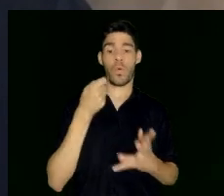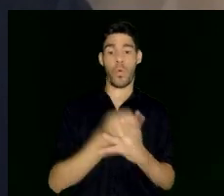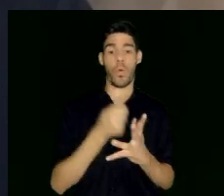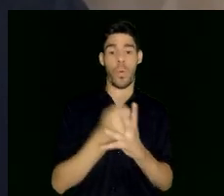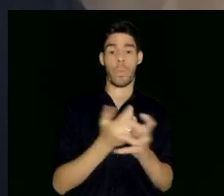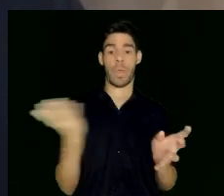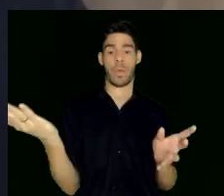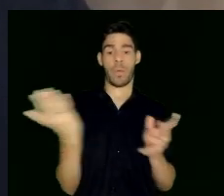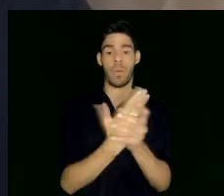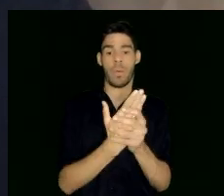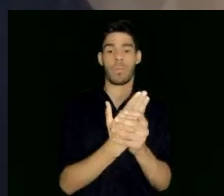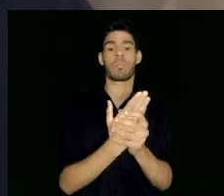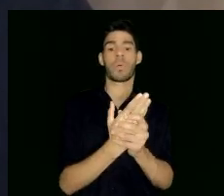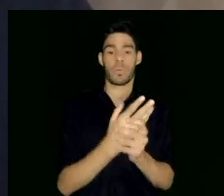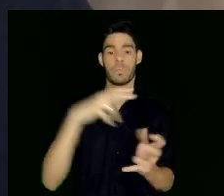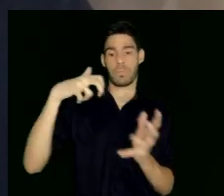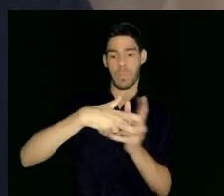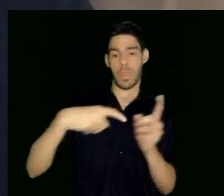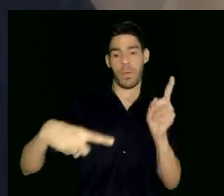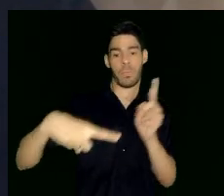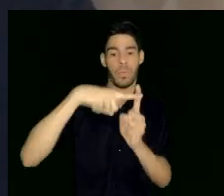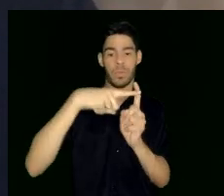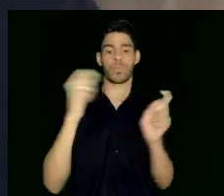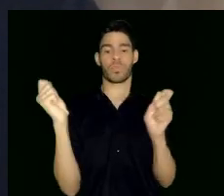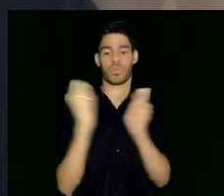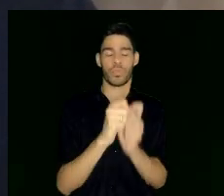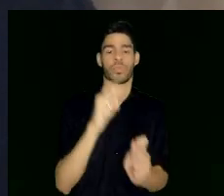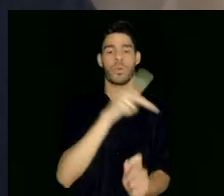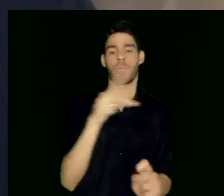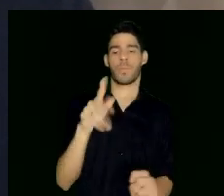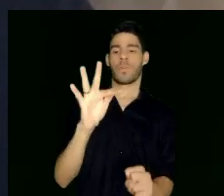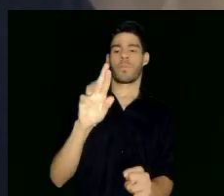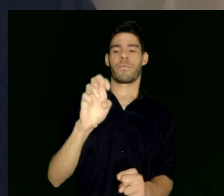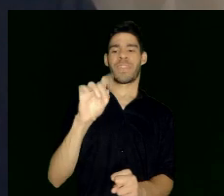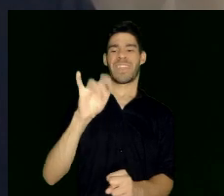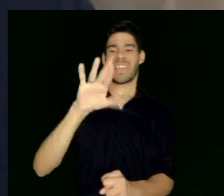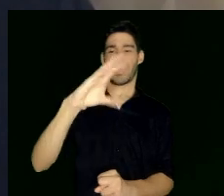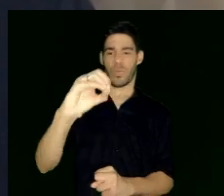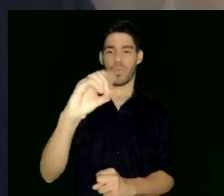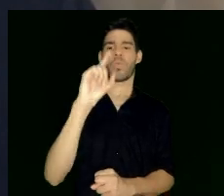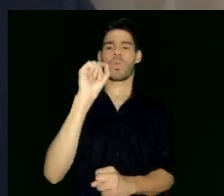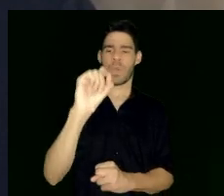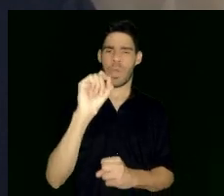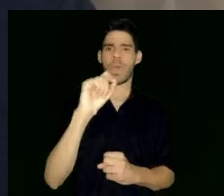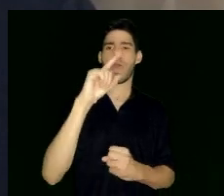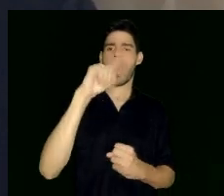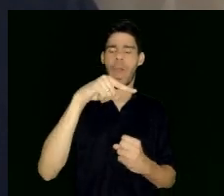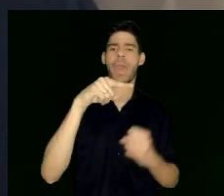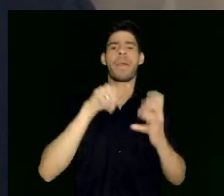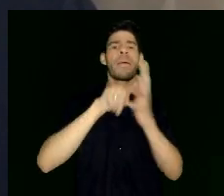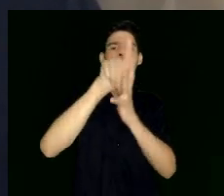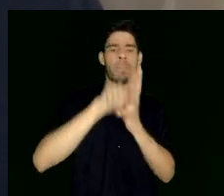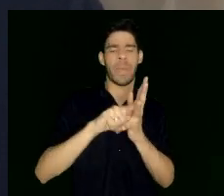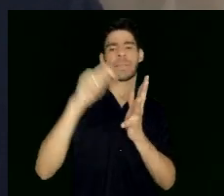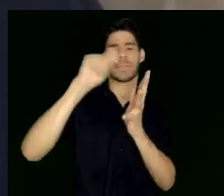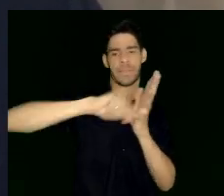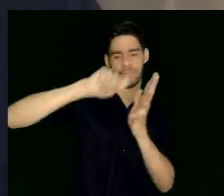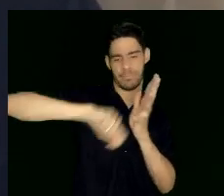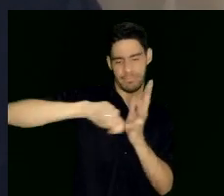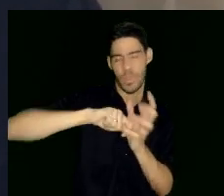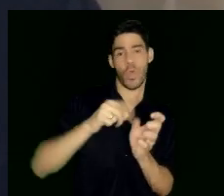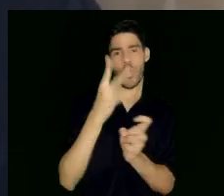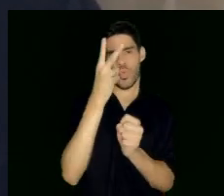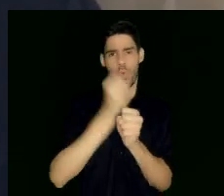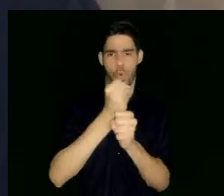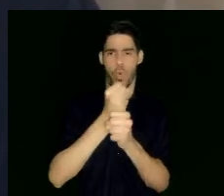de obrigações processuais penais positivas, juntamente com o professor Frederico Valdez Pereira. Trata-se de uma obra que escrevemos